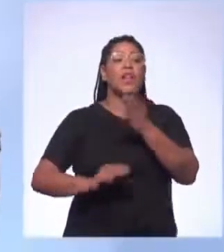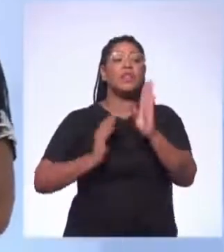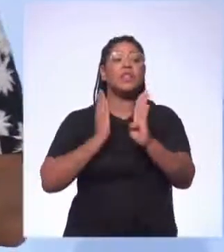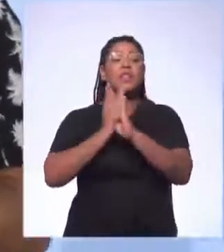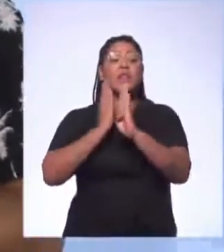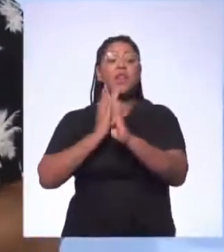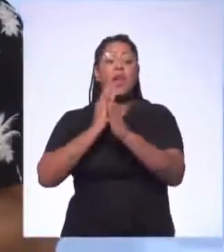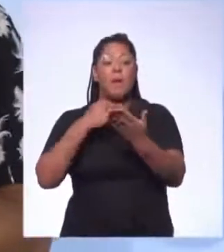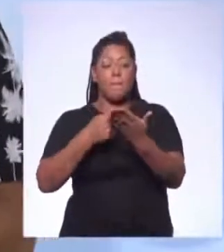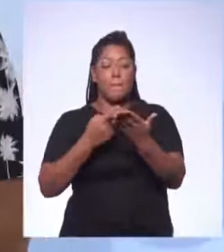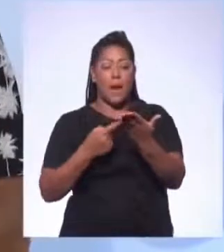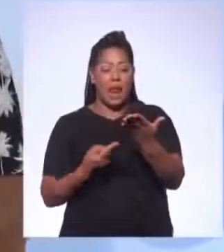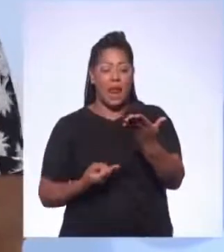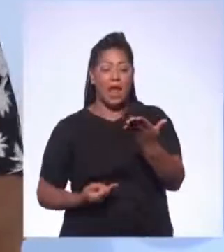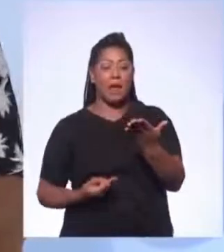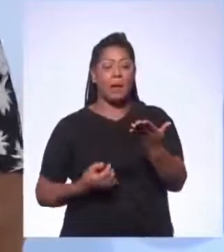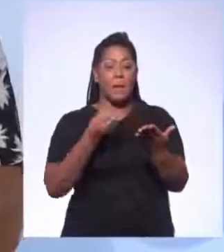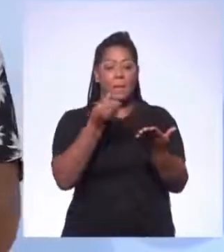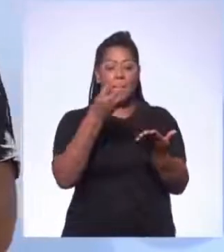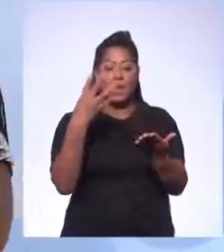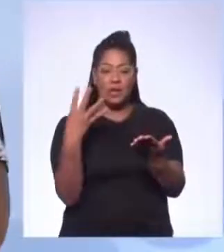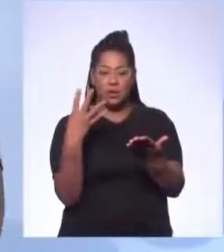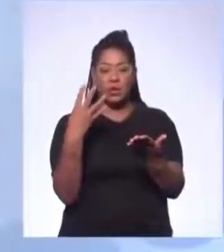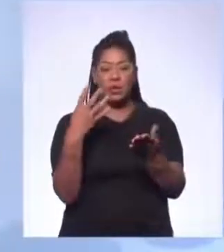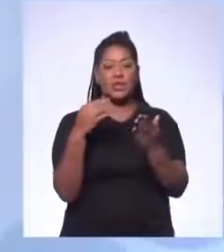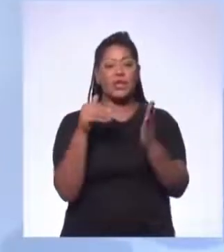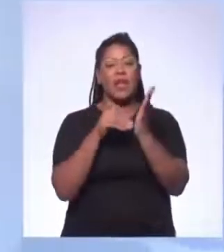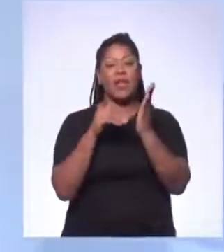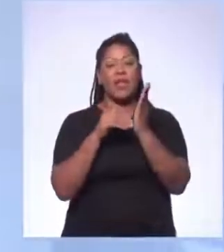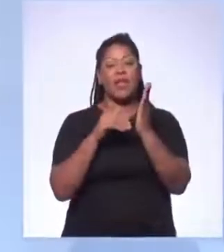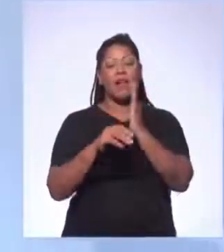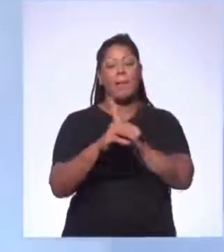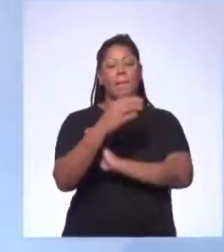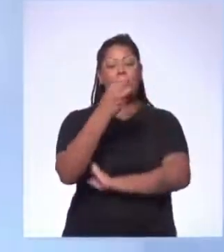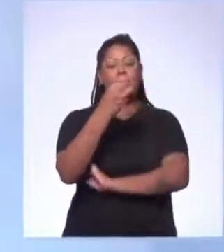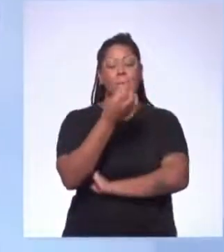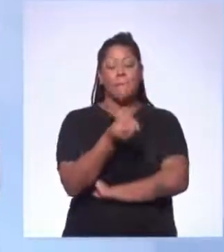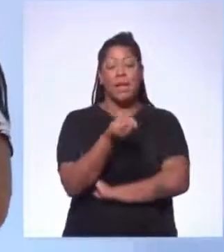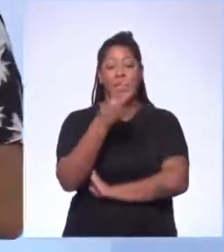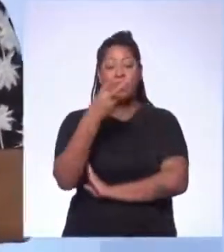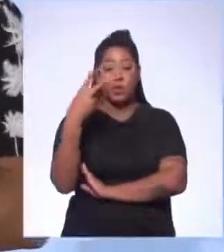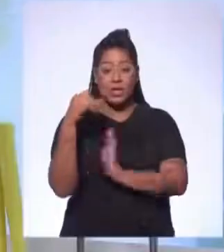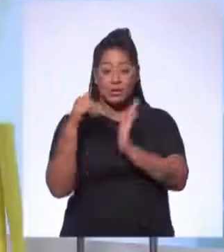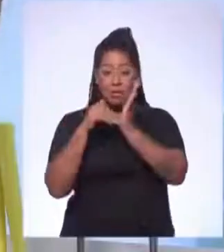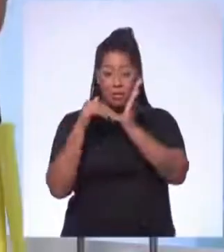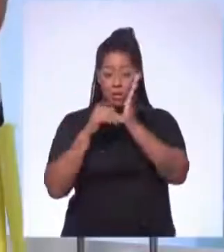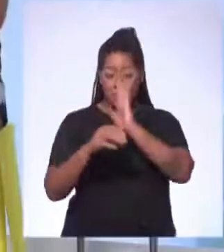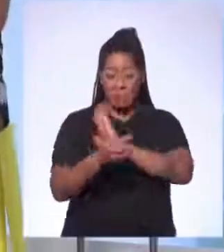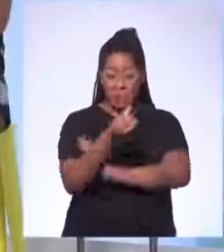encontram aí na página 62 até a página 69, certo?